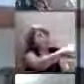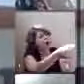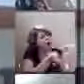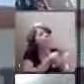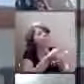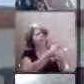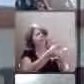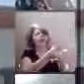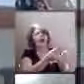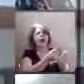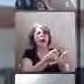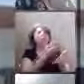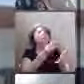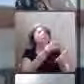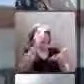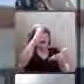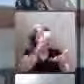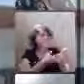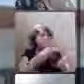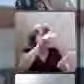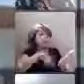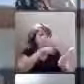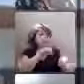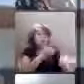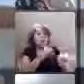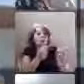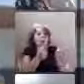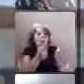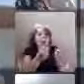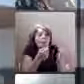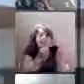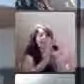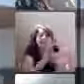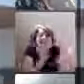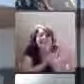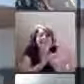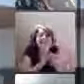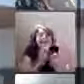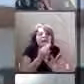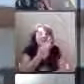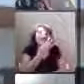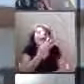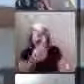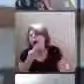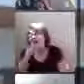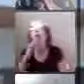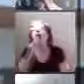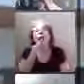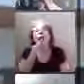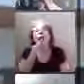menos tempo para ler a tese, né? Mas estamos encantados em ouvir o seu ponto de vista, porque